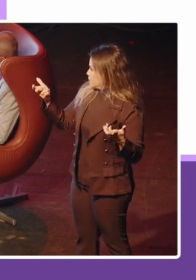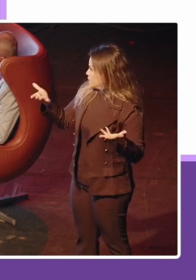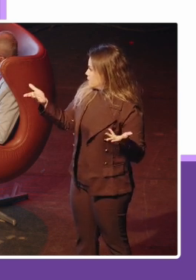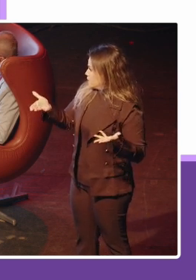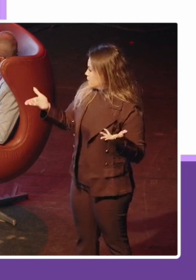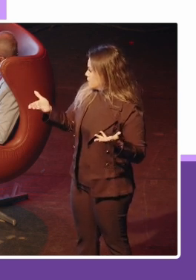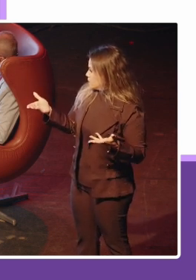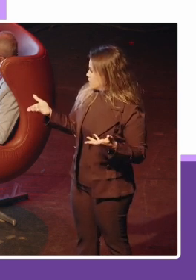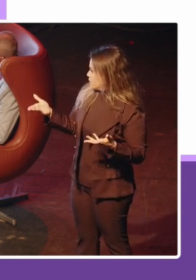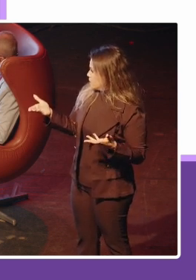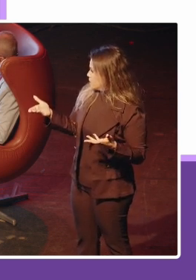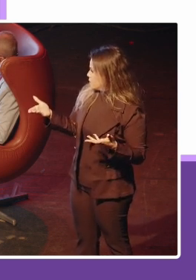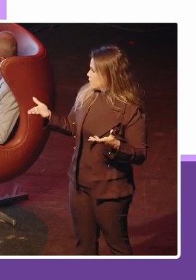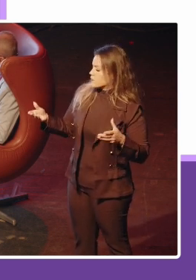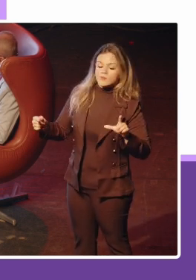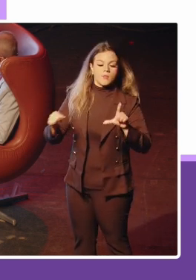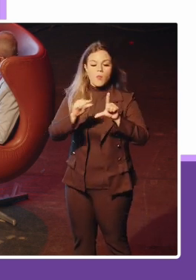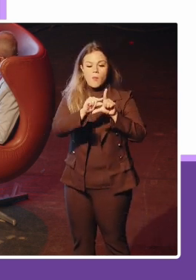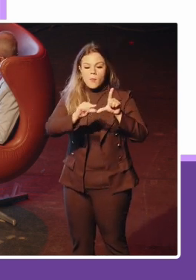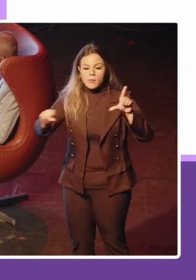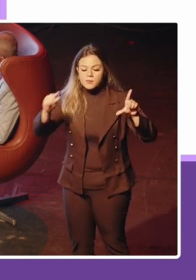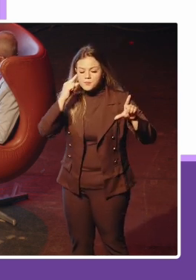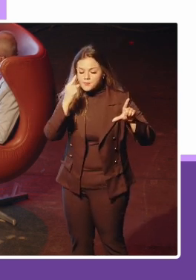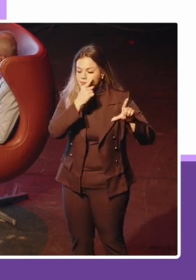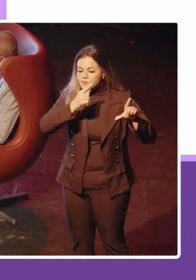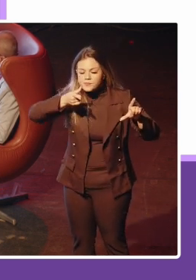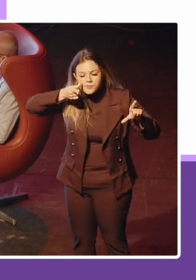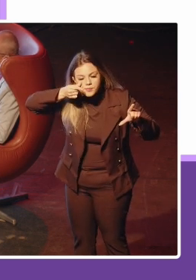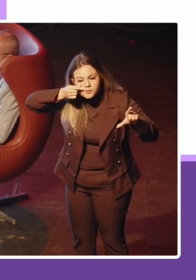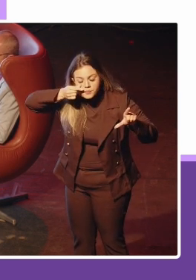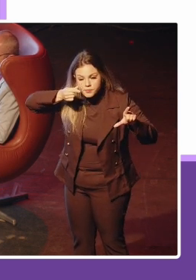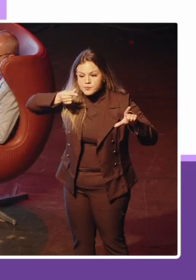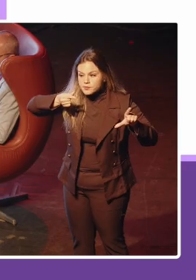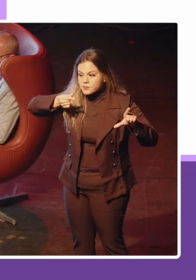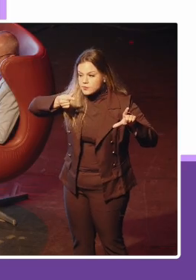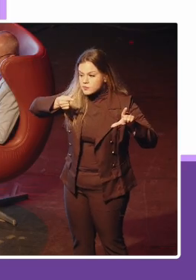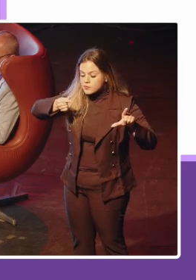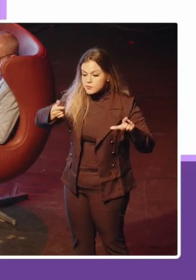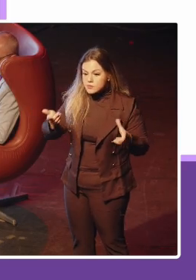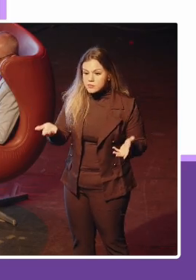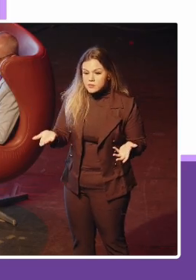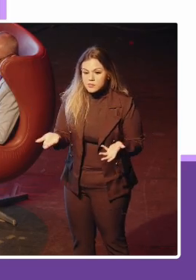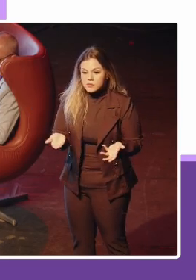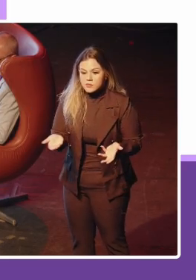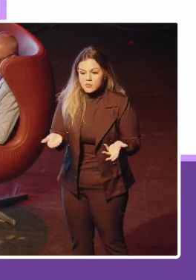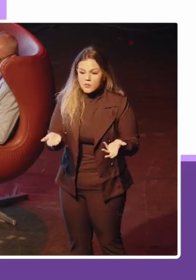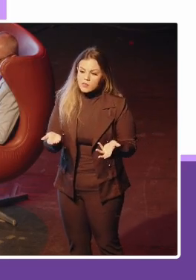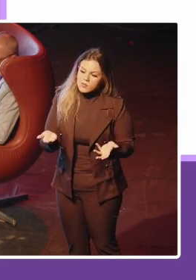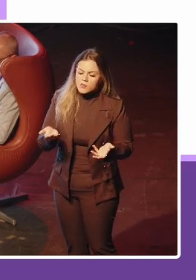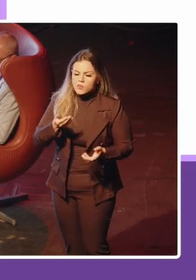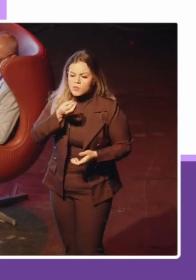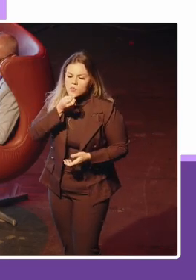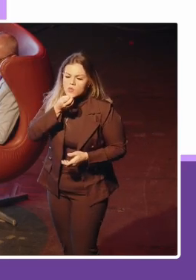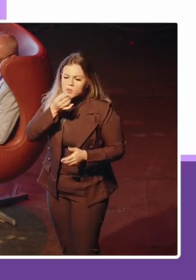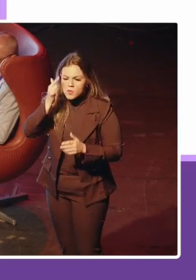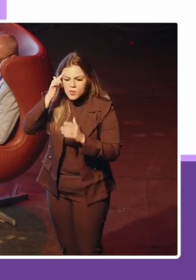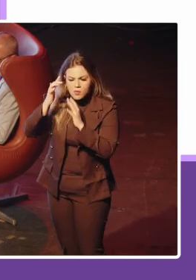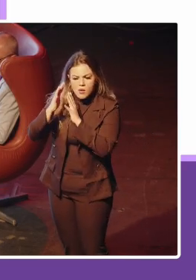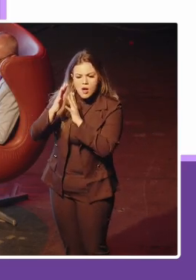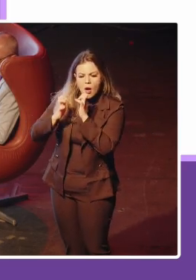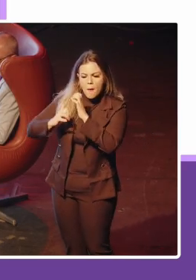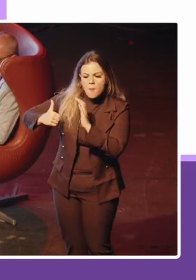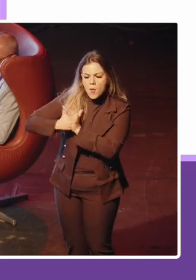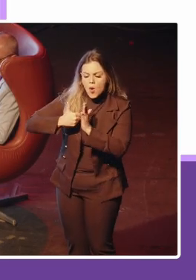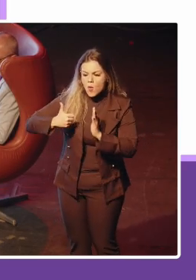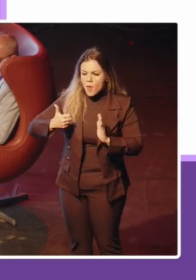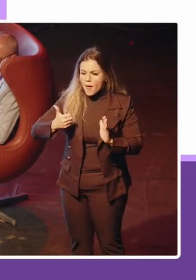para déficit visual, que é a última linha. A gente está pertinho, né, não tão ruim para traumatismo crânioencefálico, para